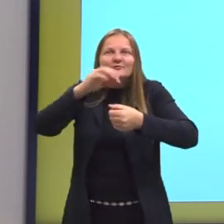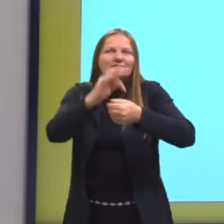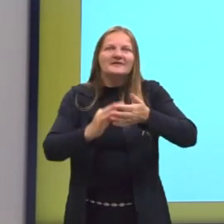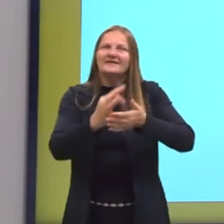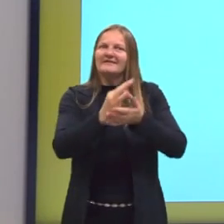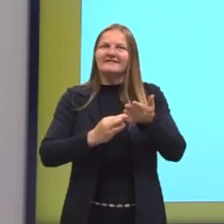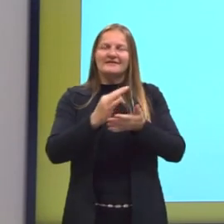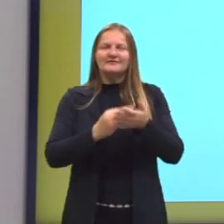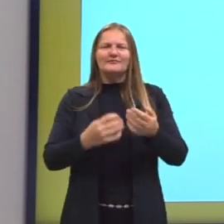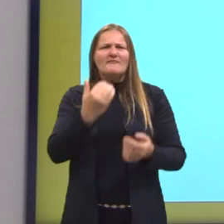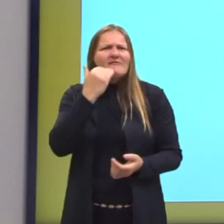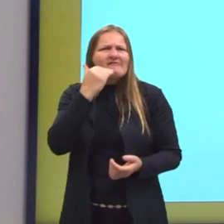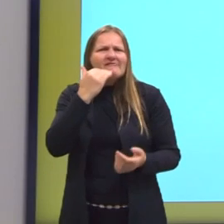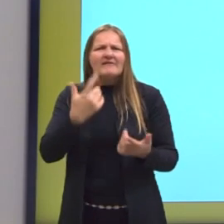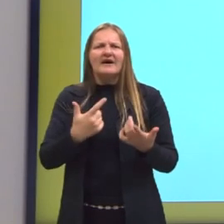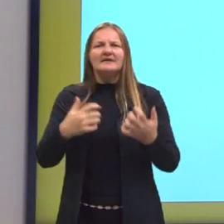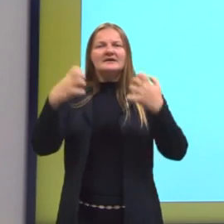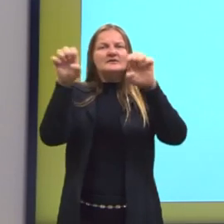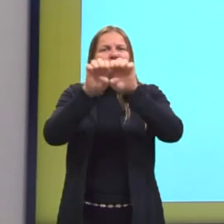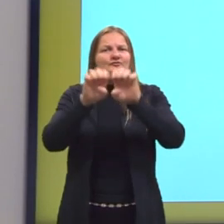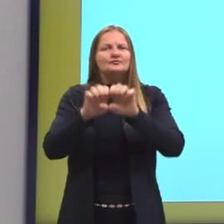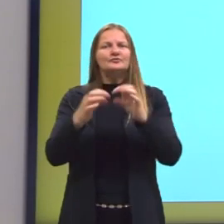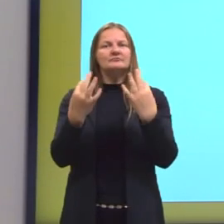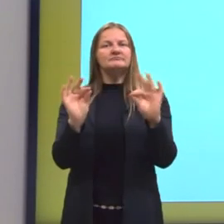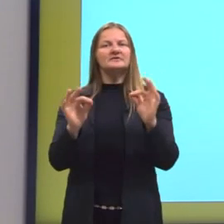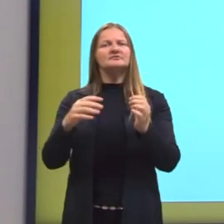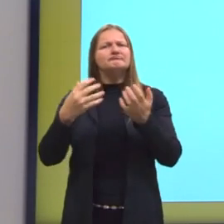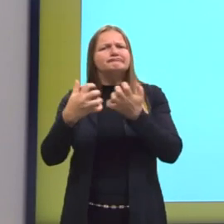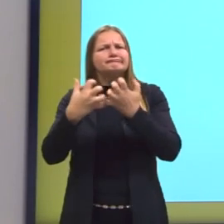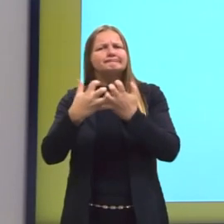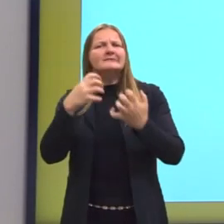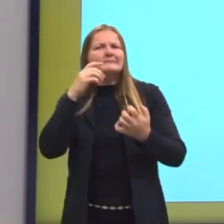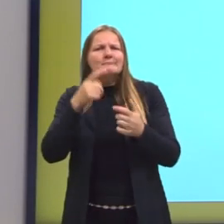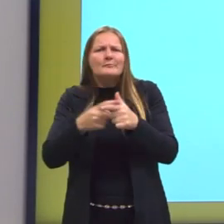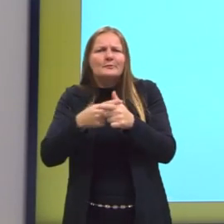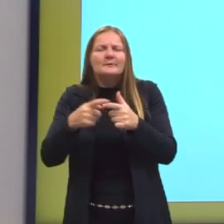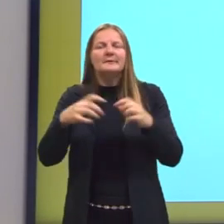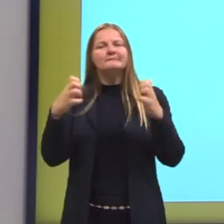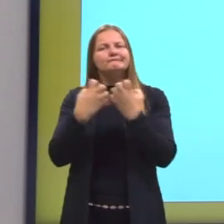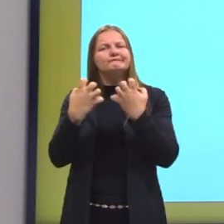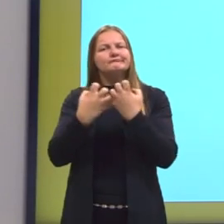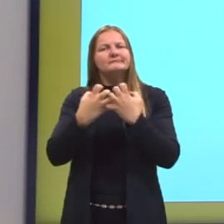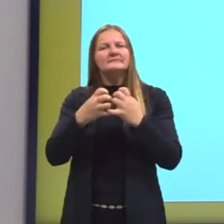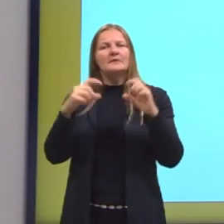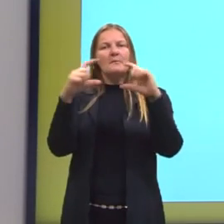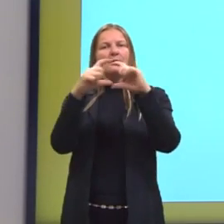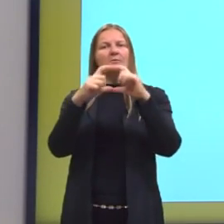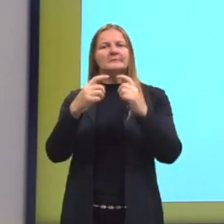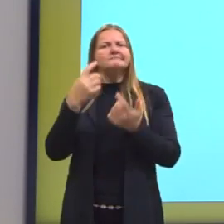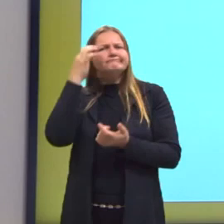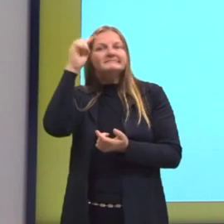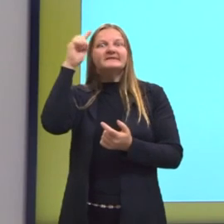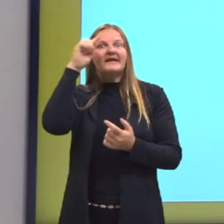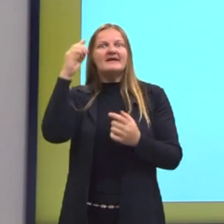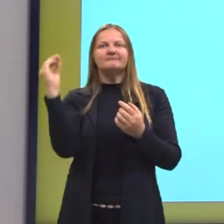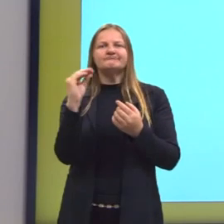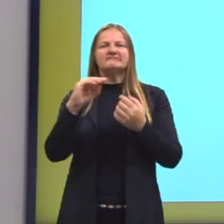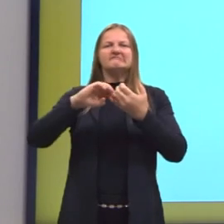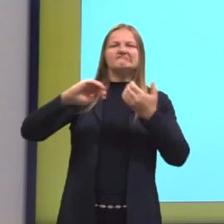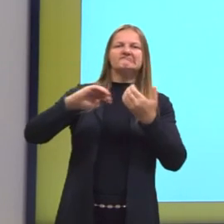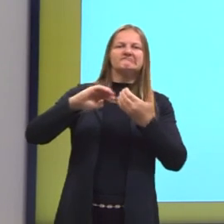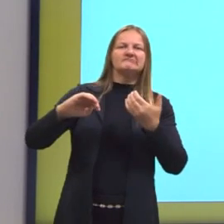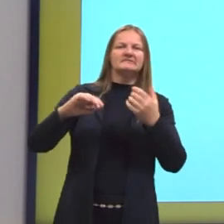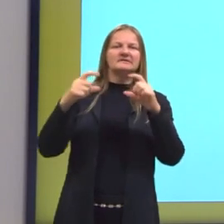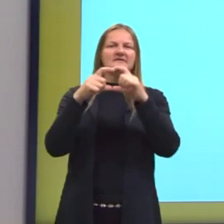uma falha de estrutura sintática refere-se ao truncamento de períodos em que se separam